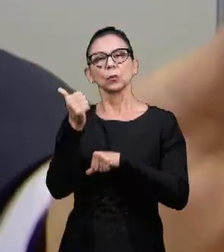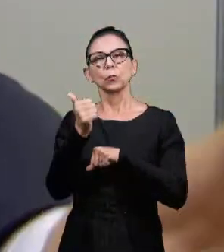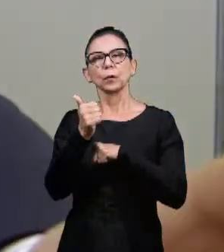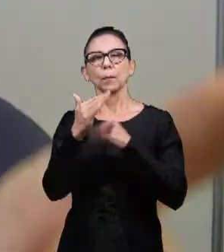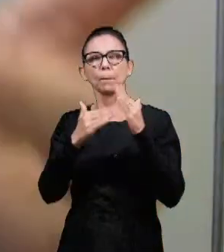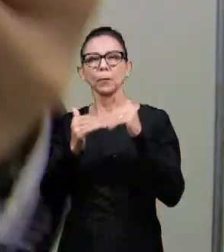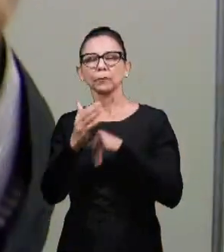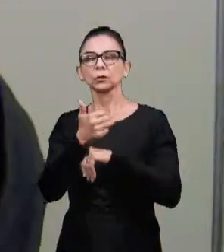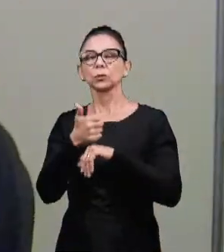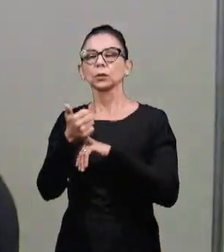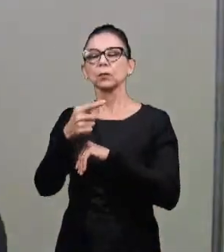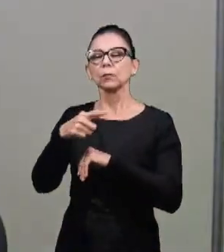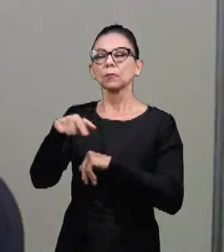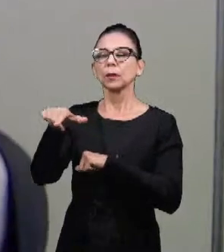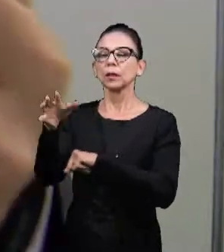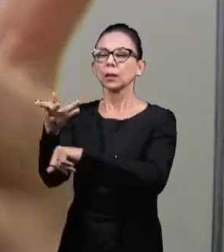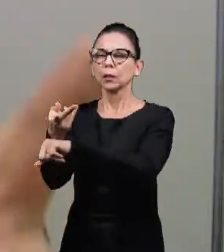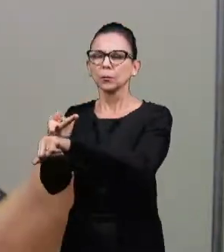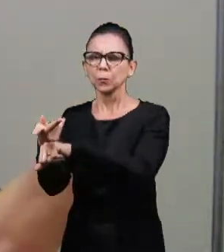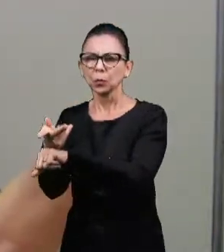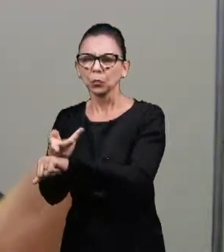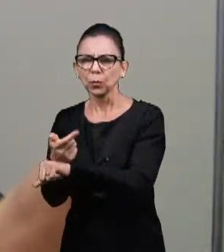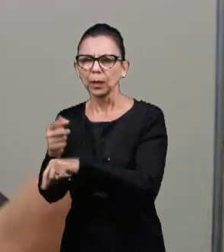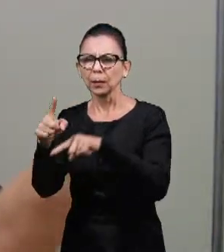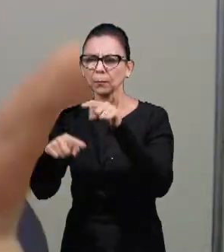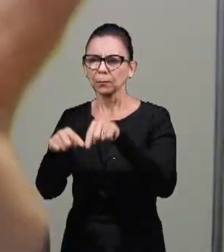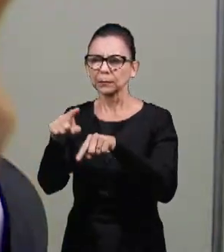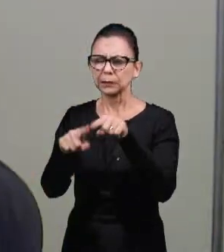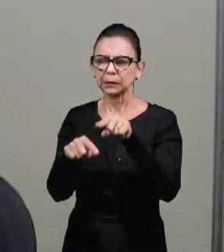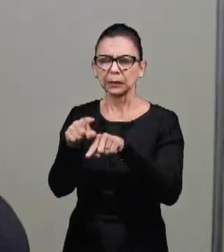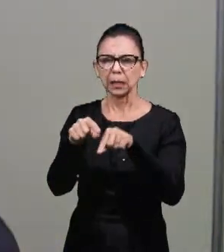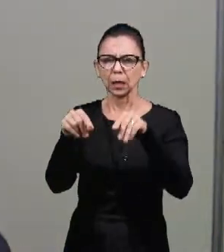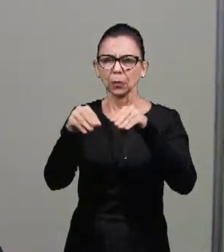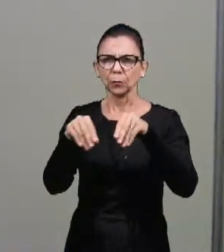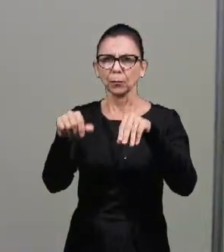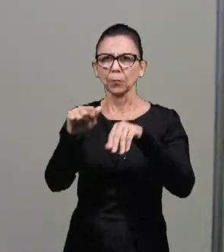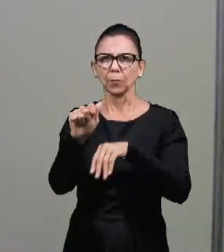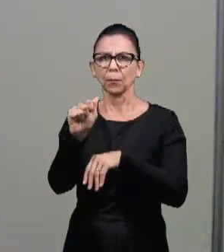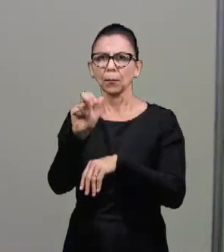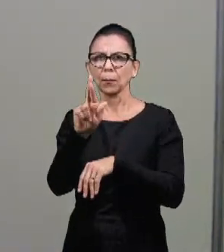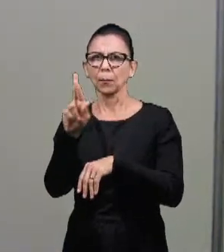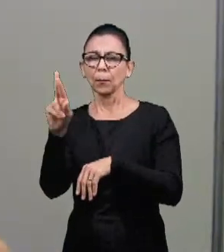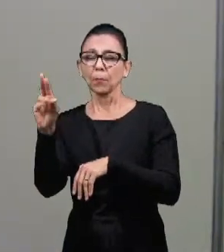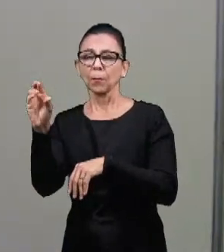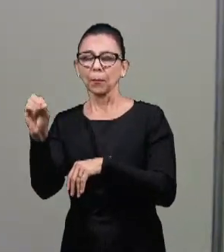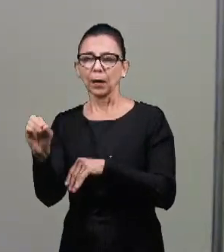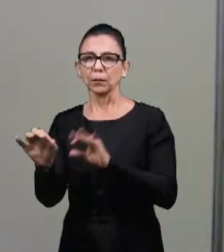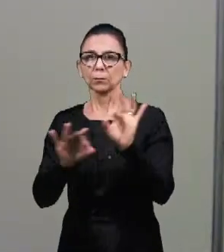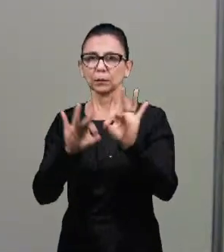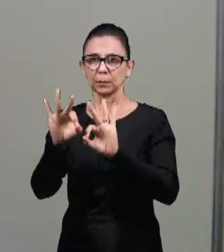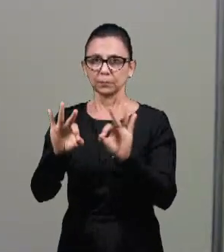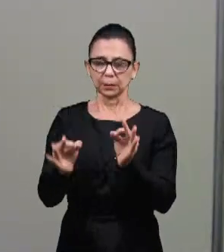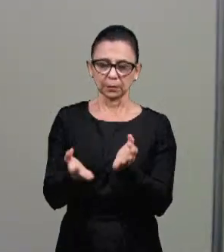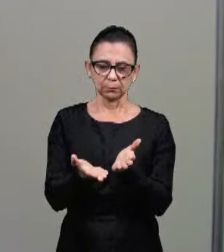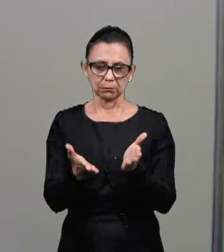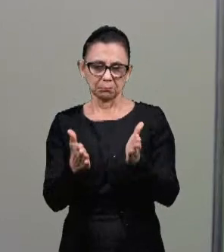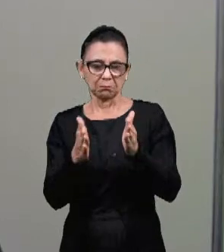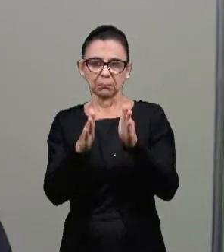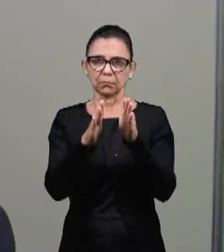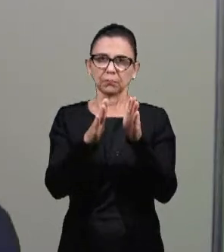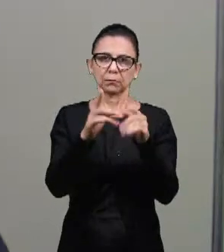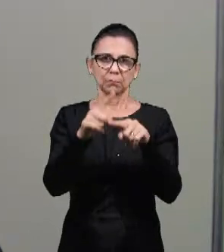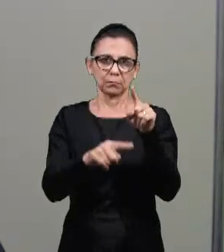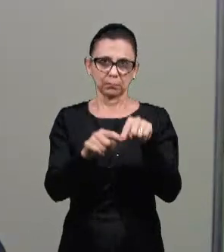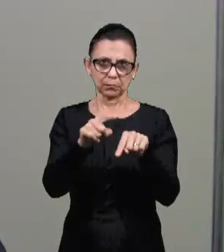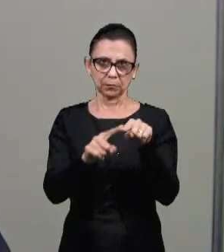uma porção de argila, de barro, para produzir alguma peça, ele